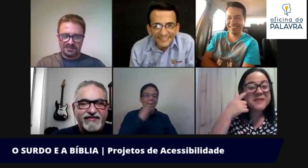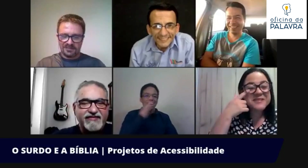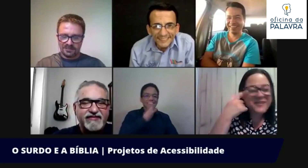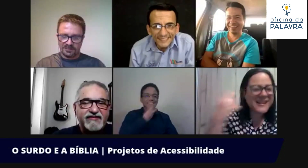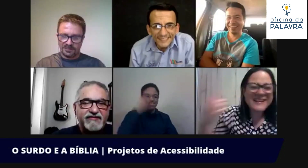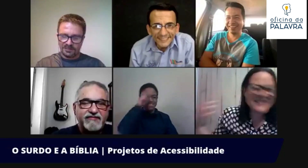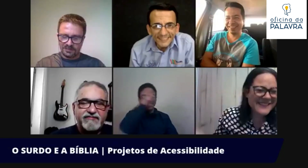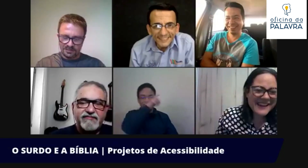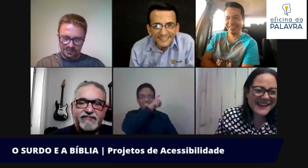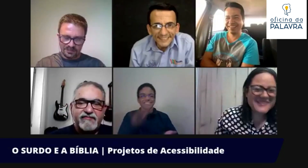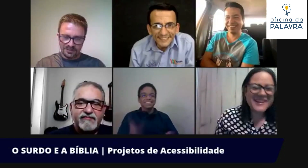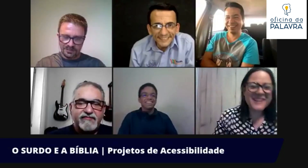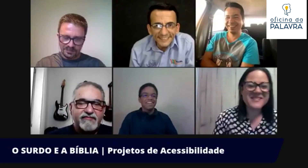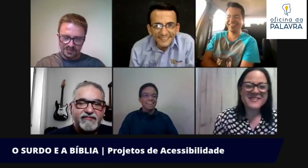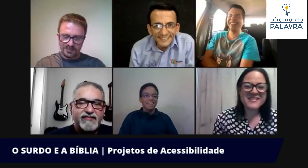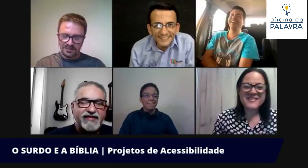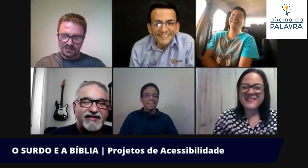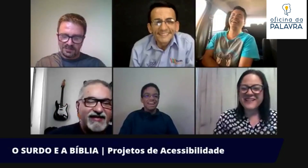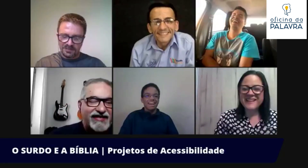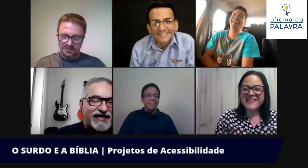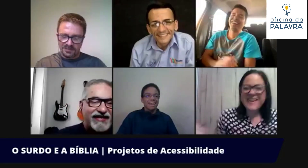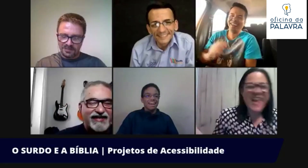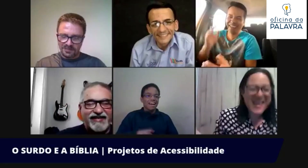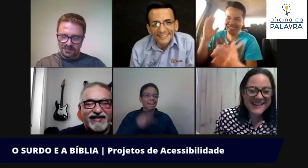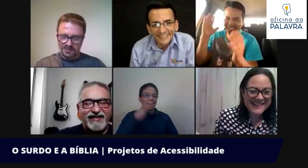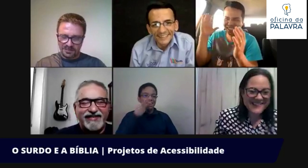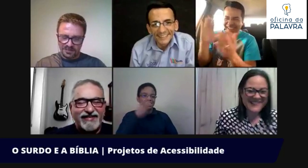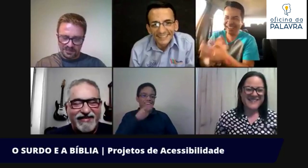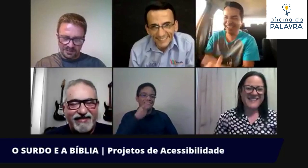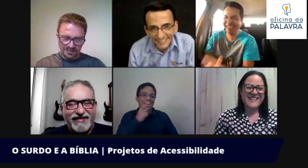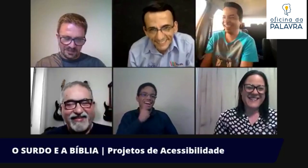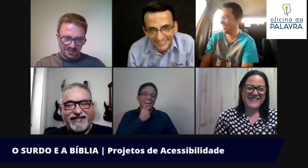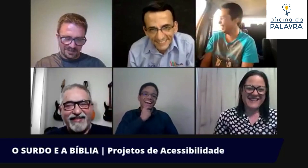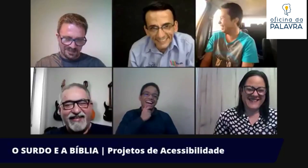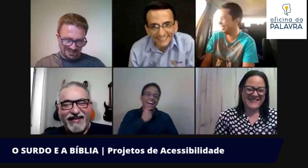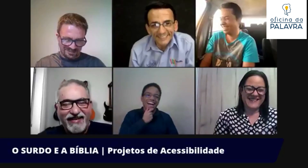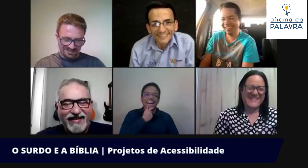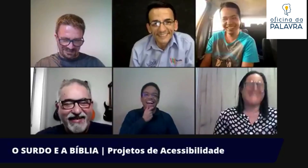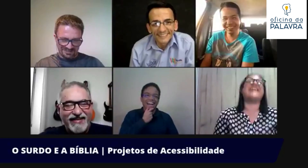E o medo de falar inglês, né, pastora Donirã? Yes!